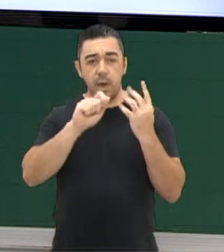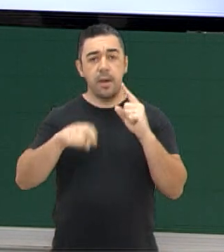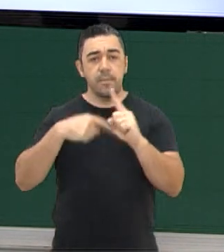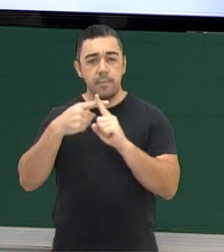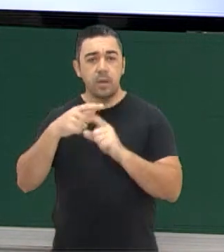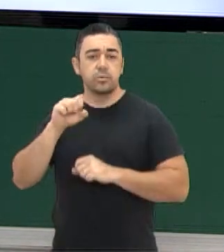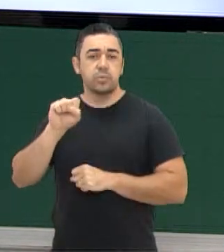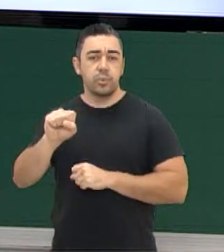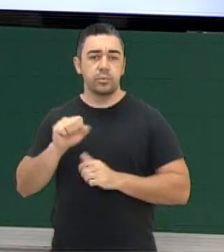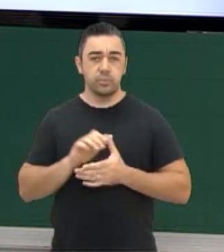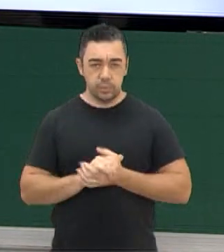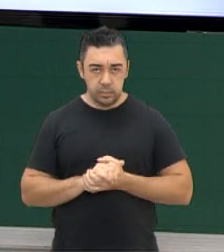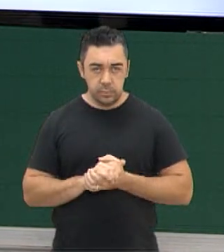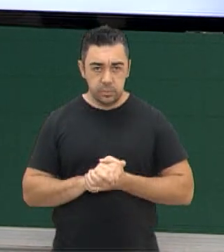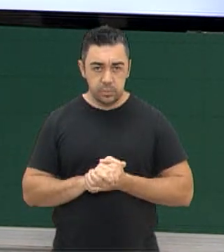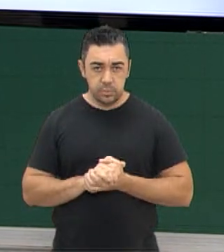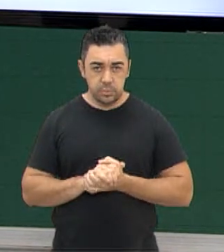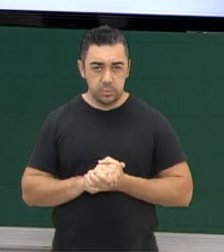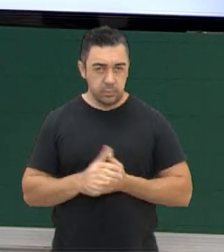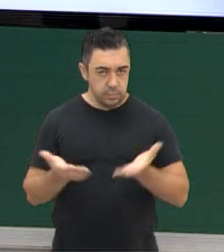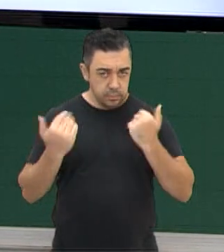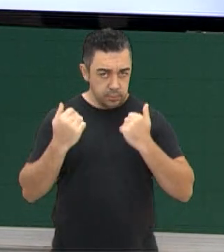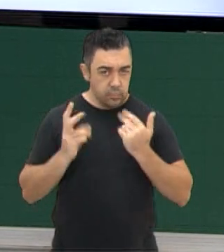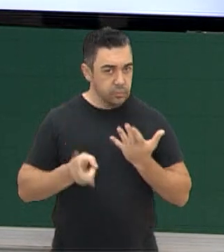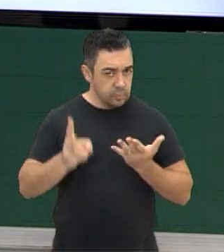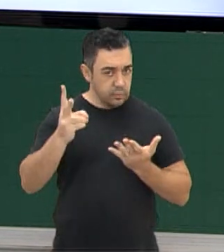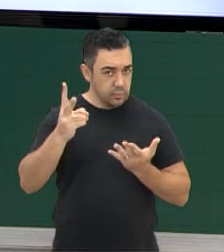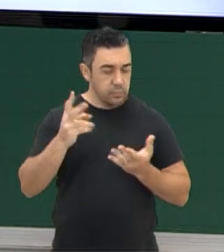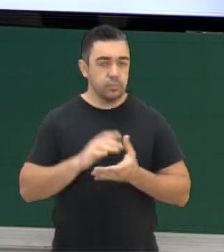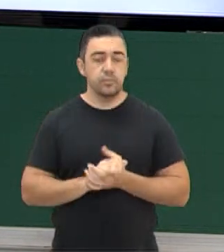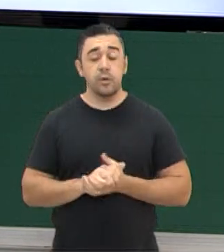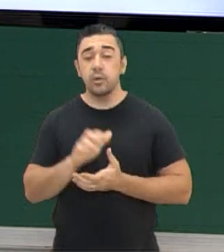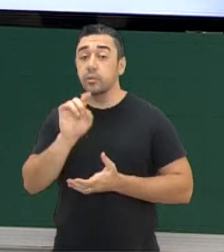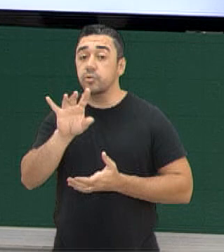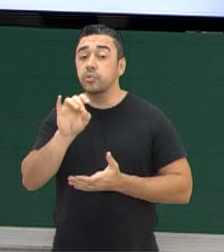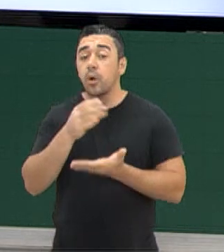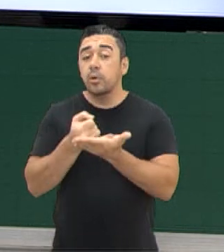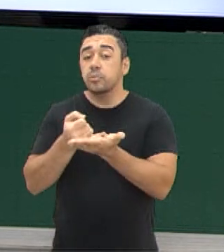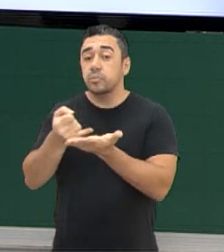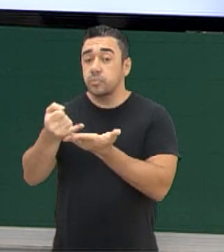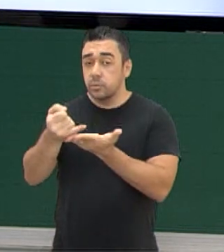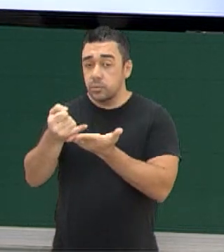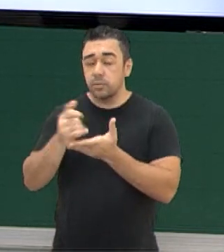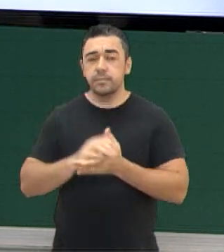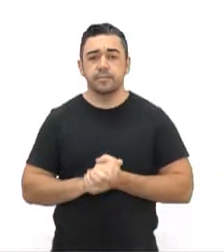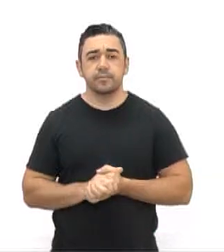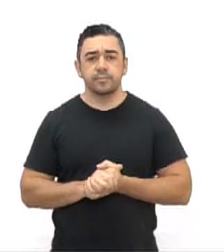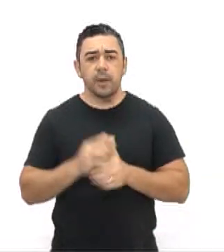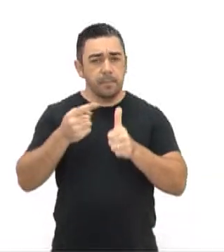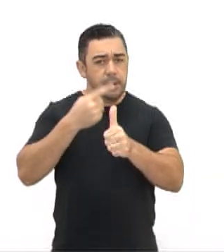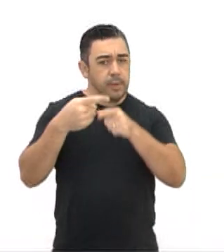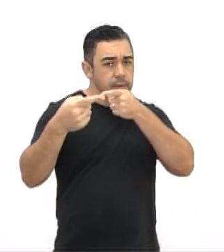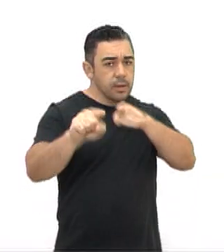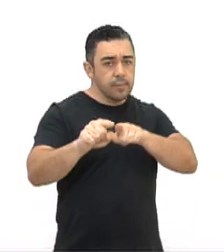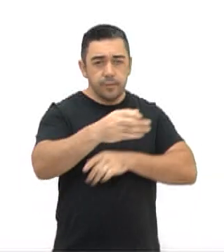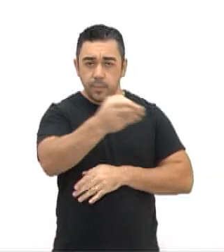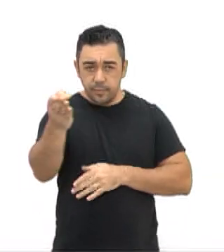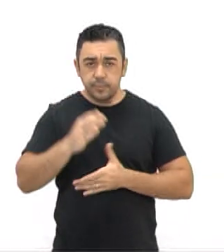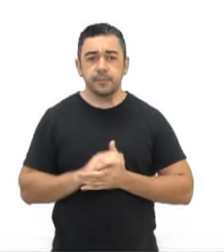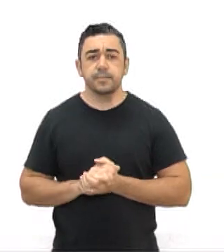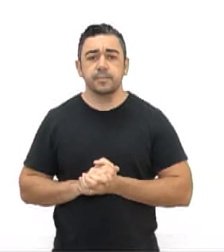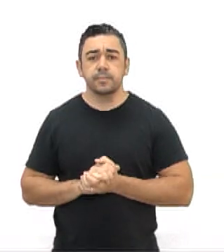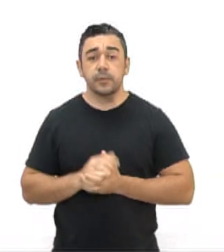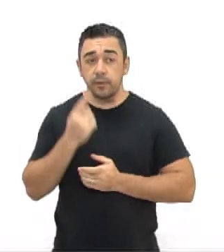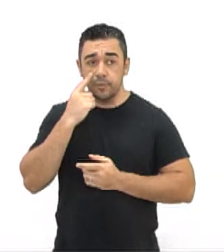mais 8. Ok? Vamos continuar? Isso é só uma introdução. Primeiro desafio, considere